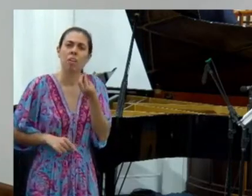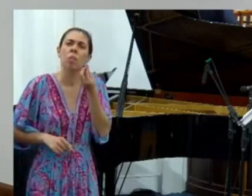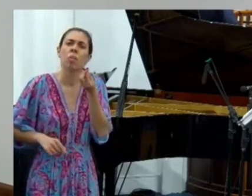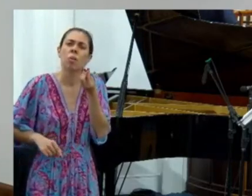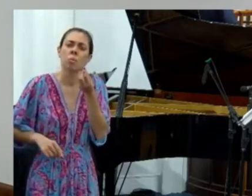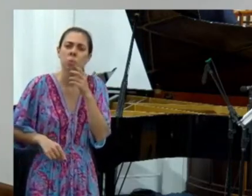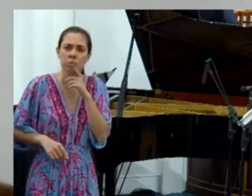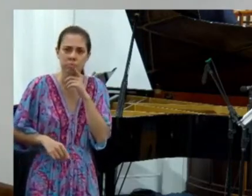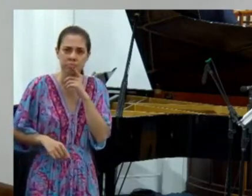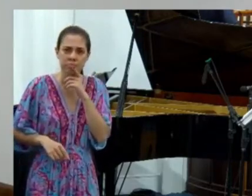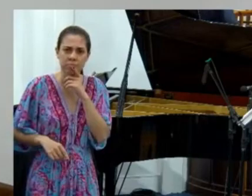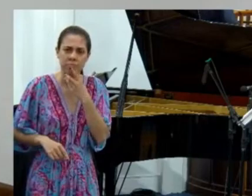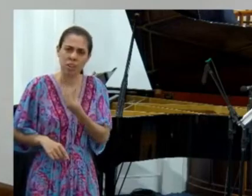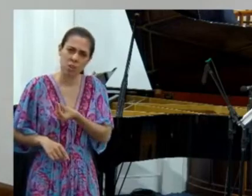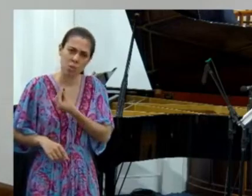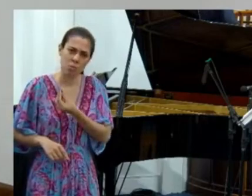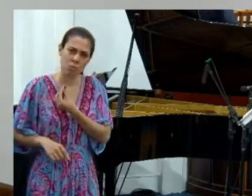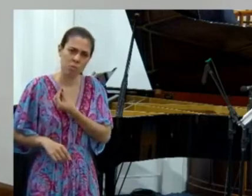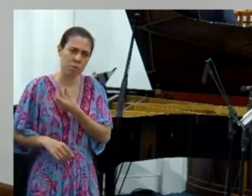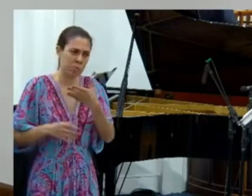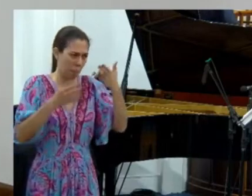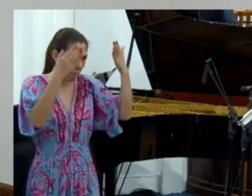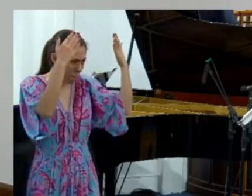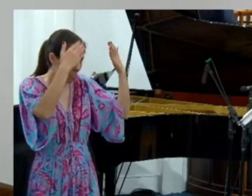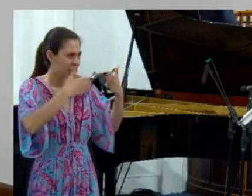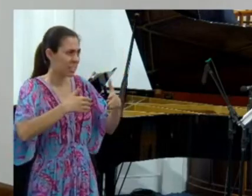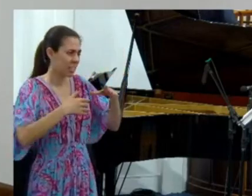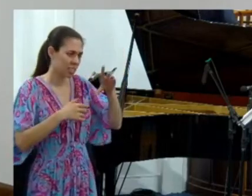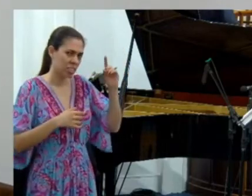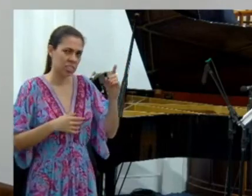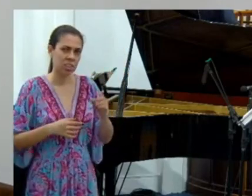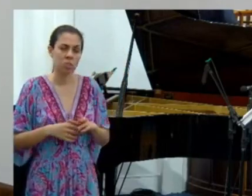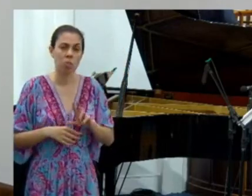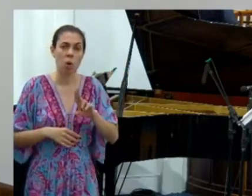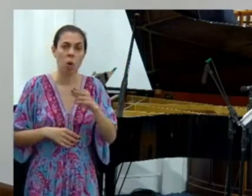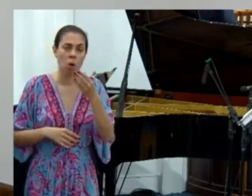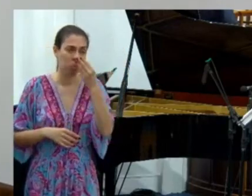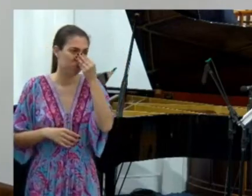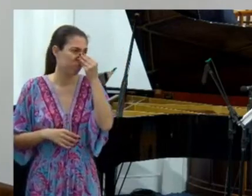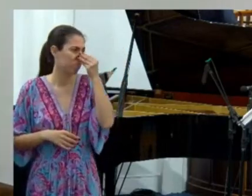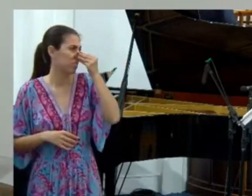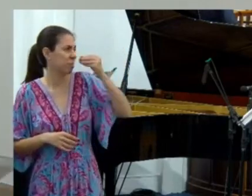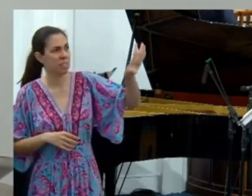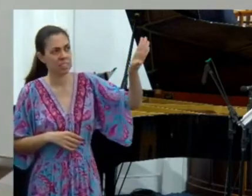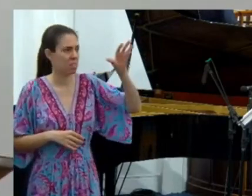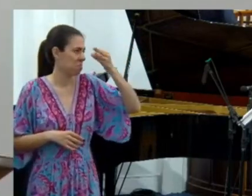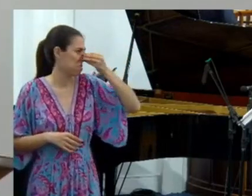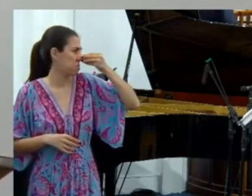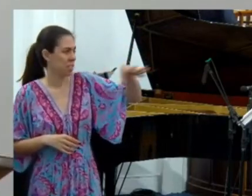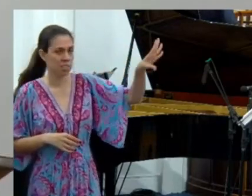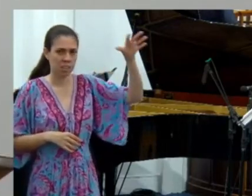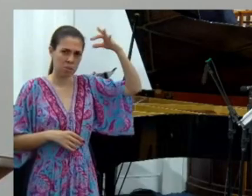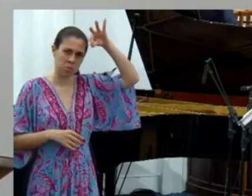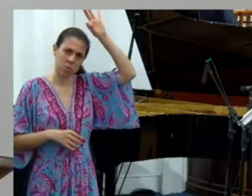é como se não estivéssemos diante do Senhor, ignorando a habitação do Espírito de Deus em